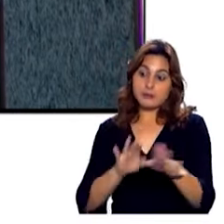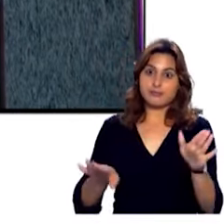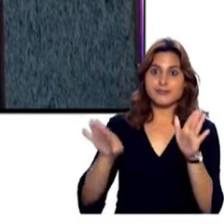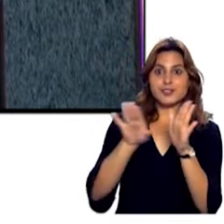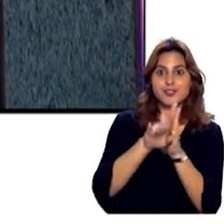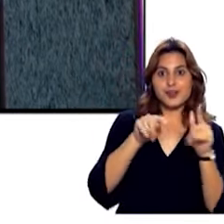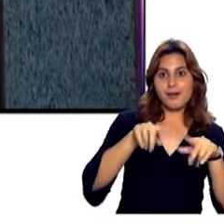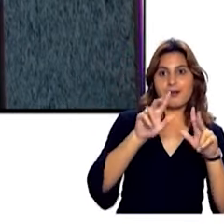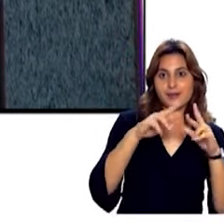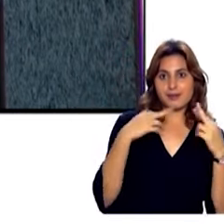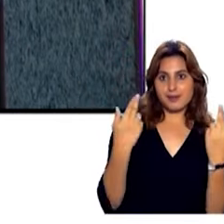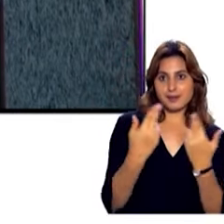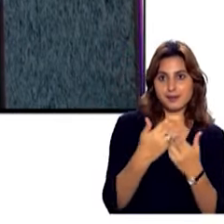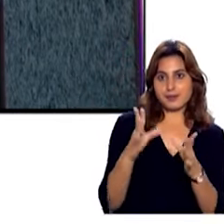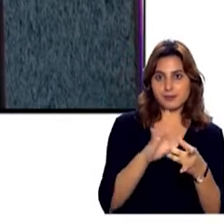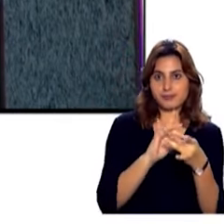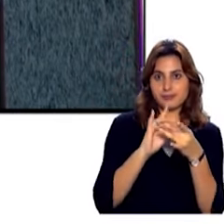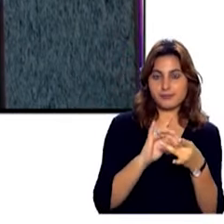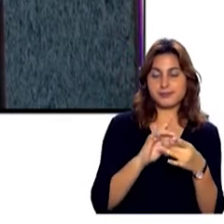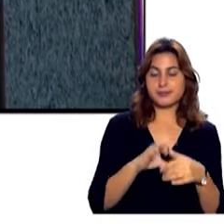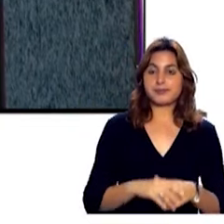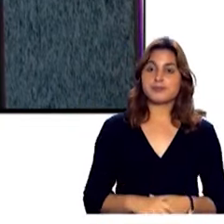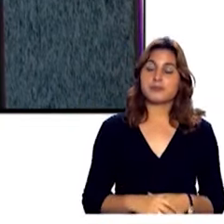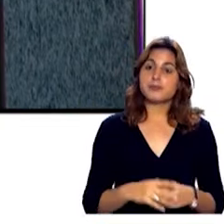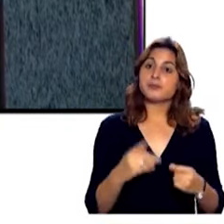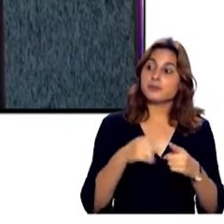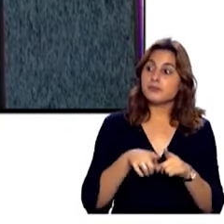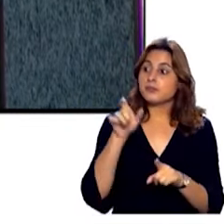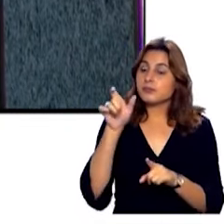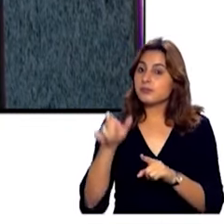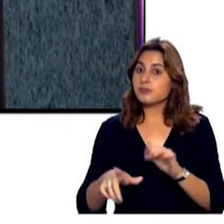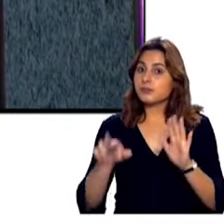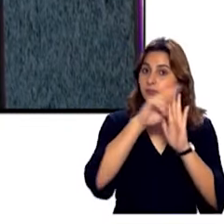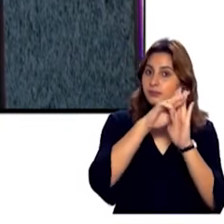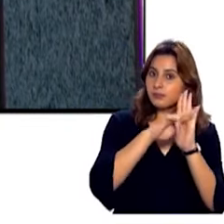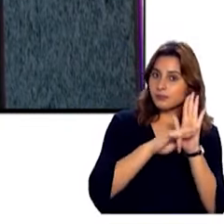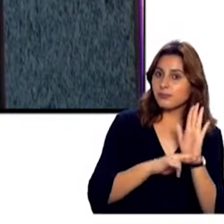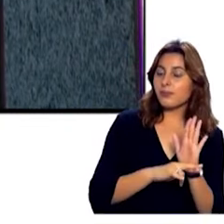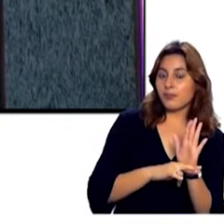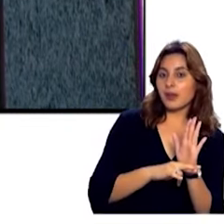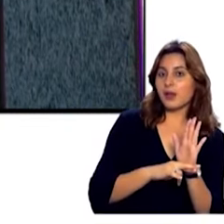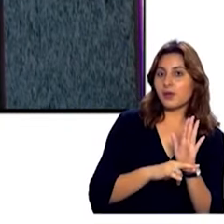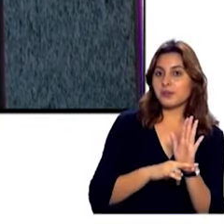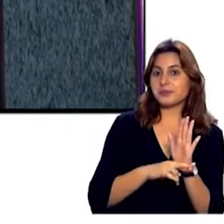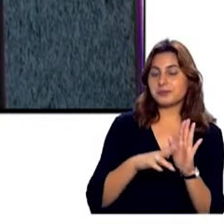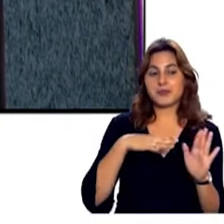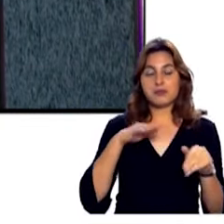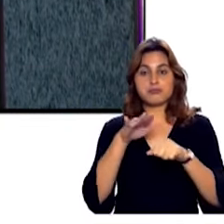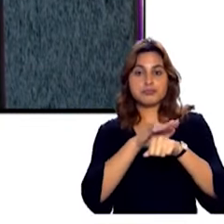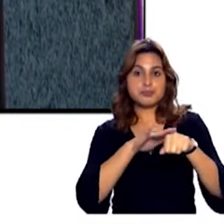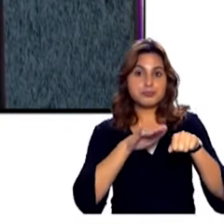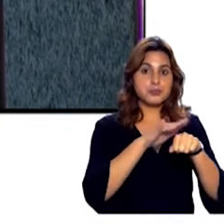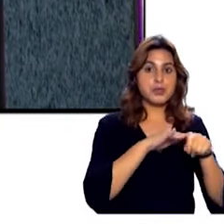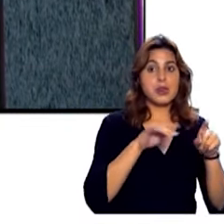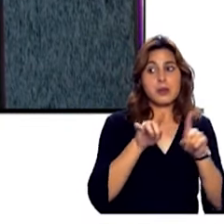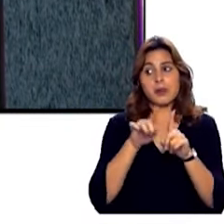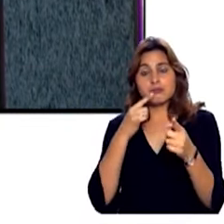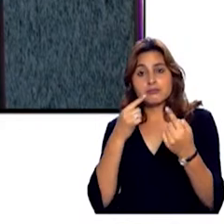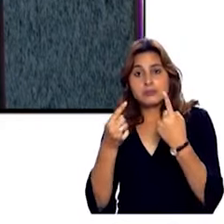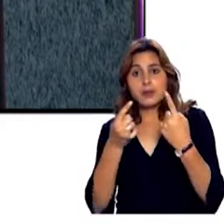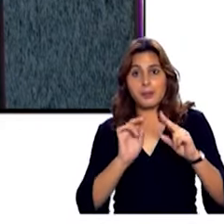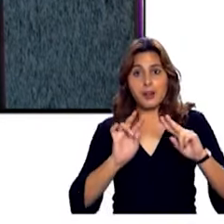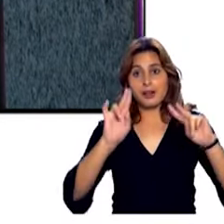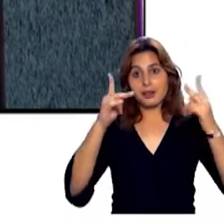Unidas porque lá estará a norma fruto de amplo debate e ampla discussão com